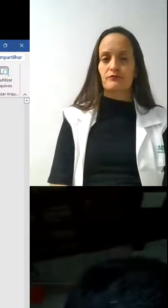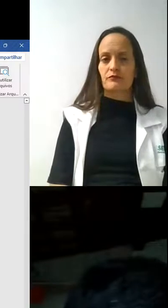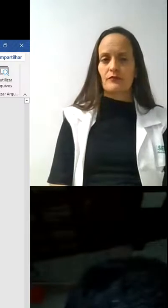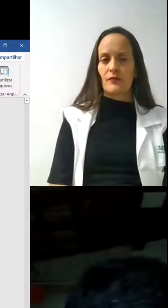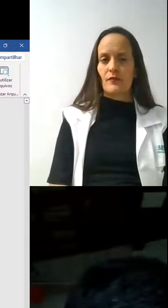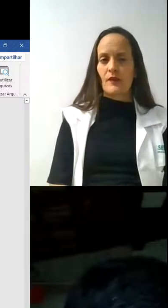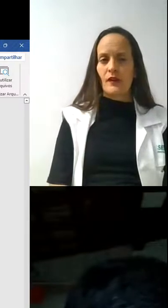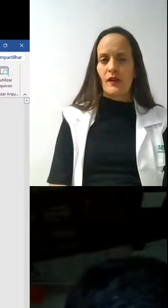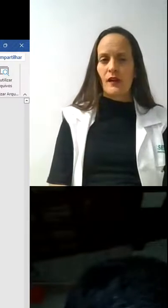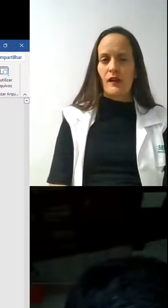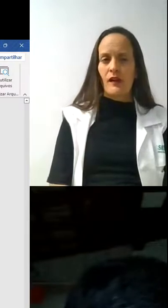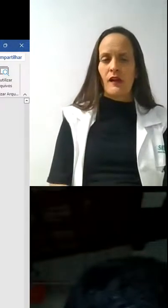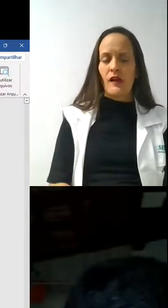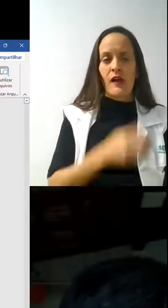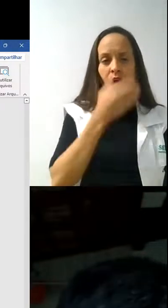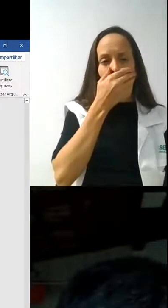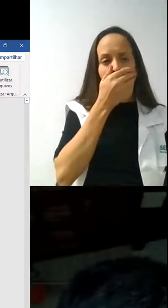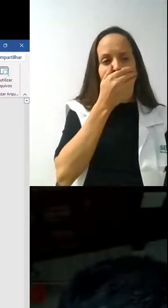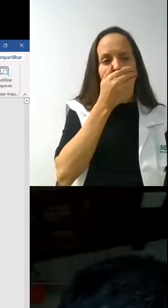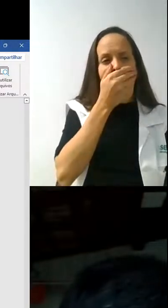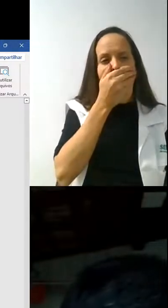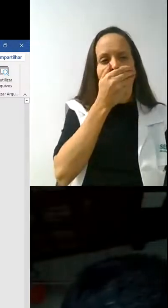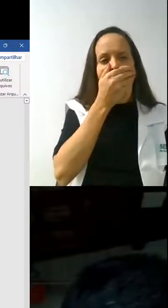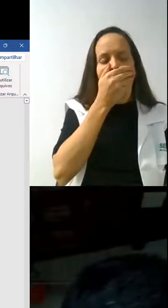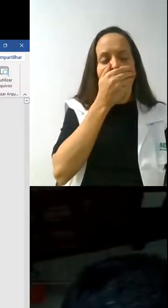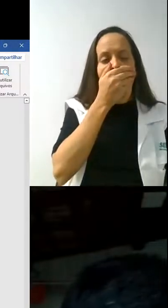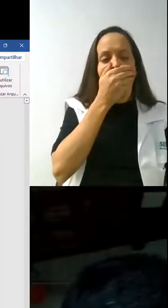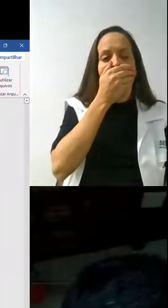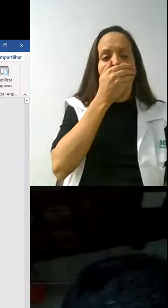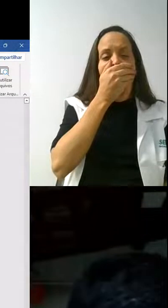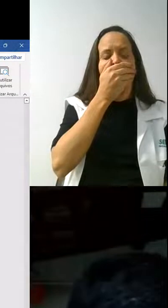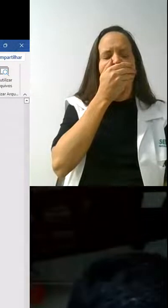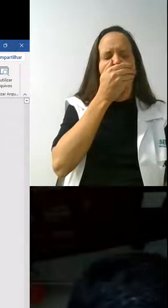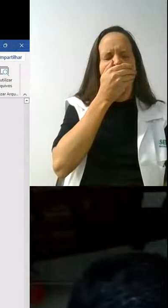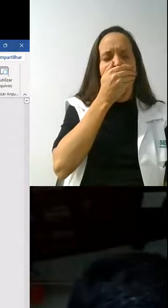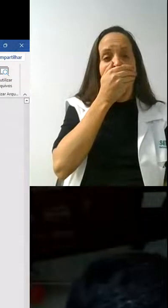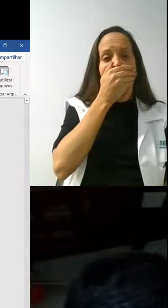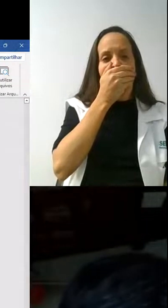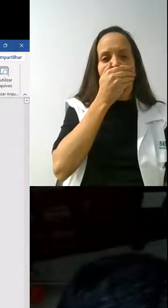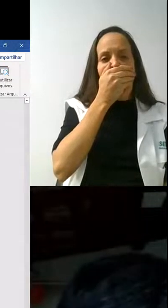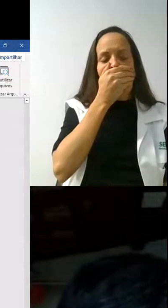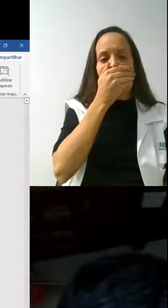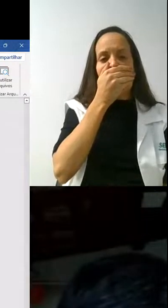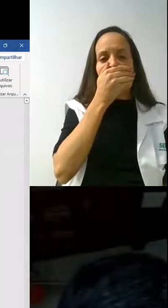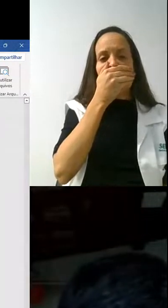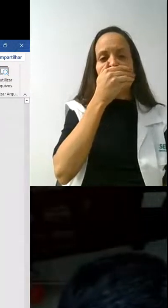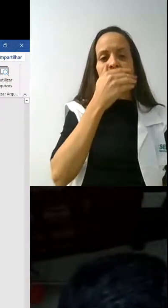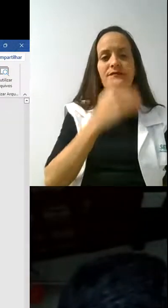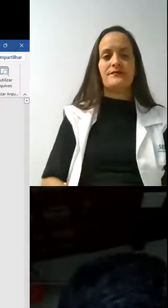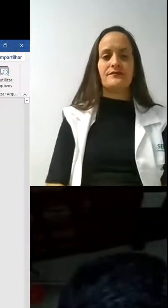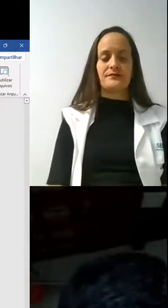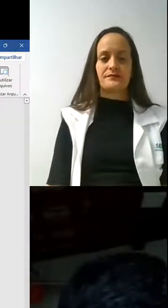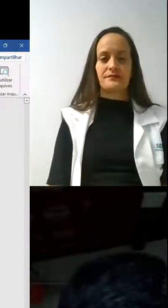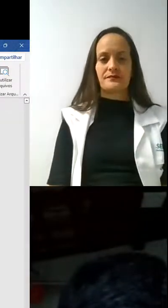Só tirar essas barrinhas aqui. O padrão de representação é esse aqui, ó. Deixa eu só copiar